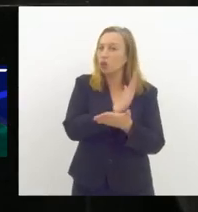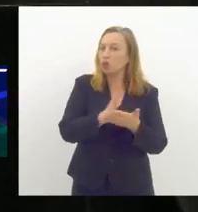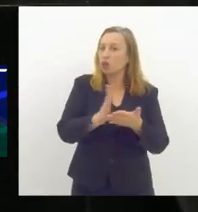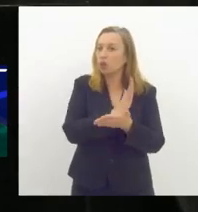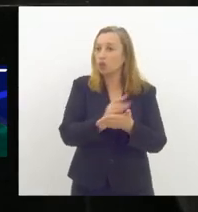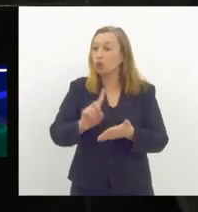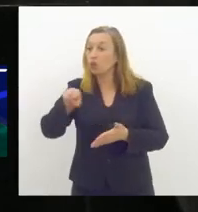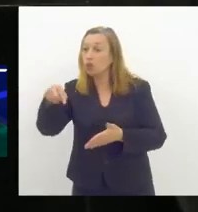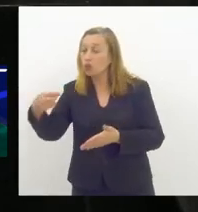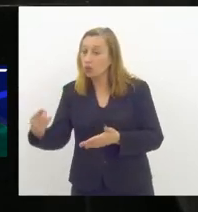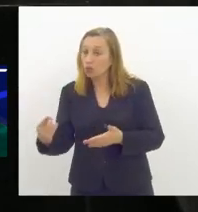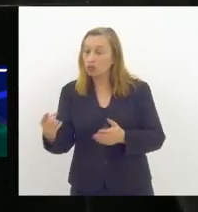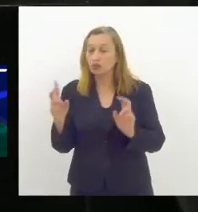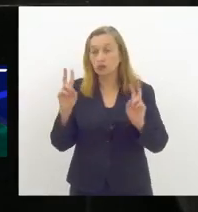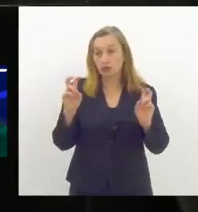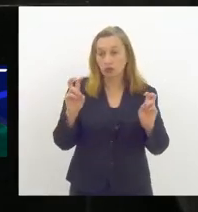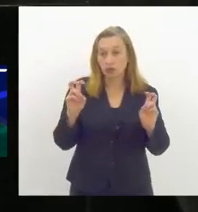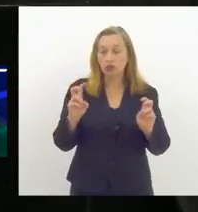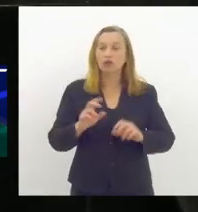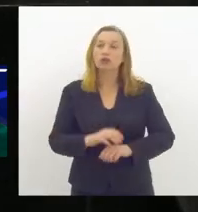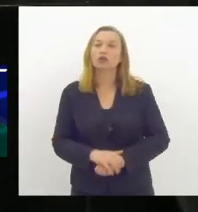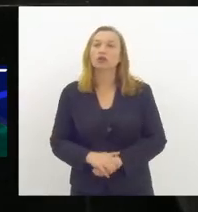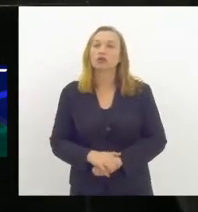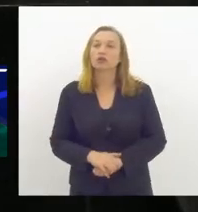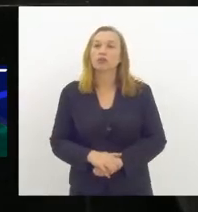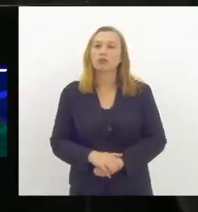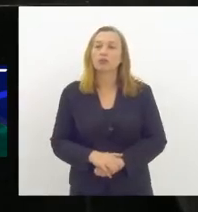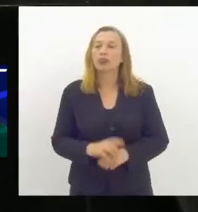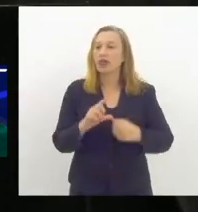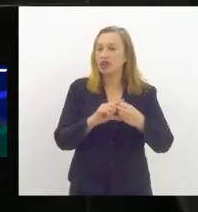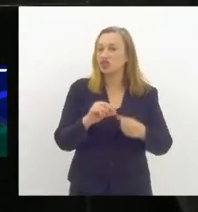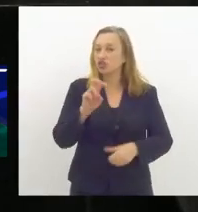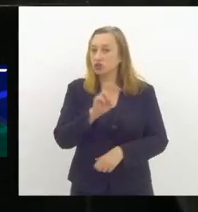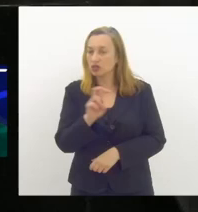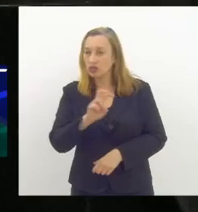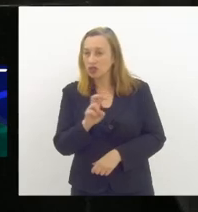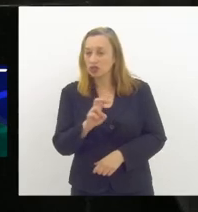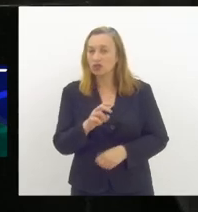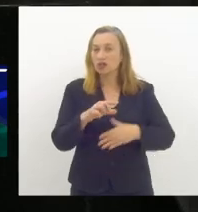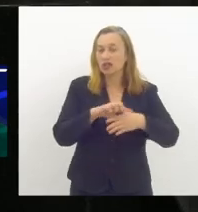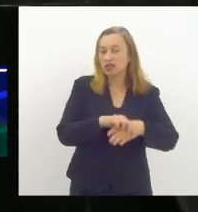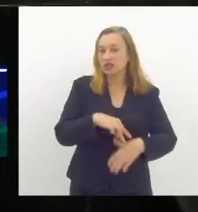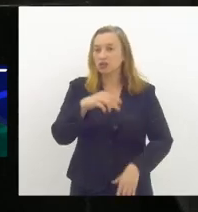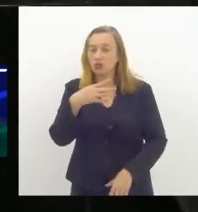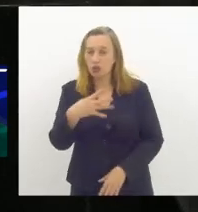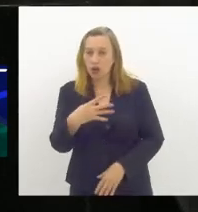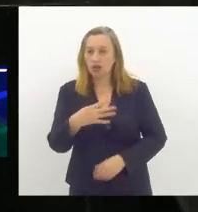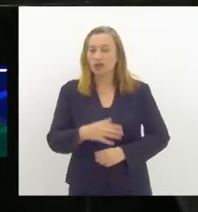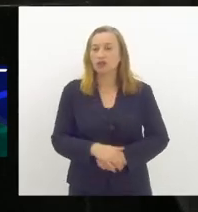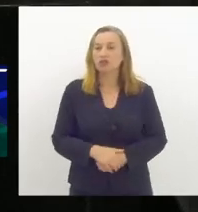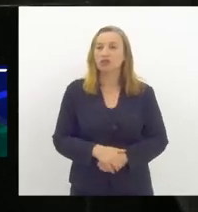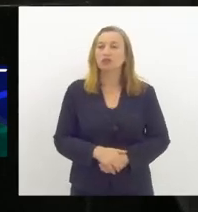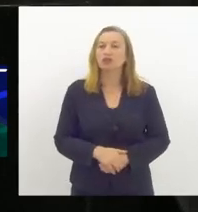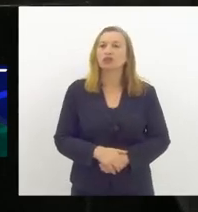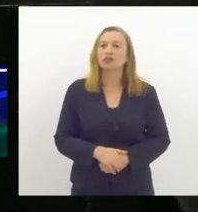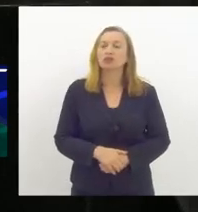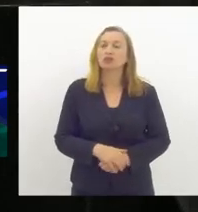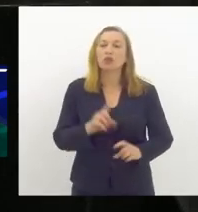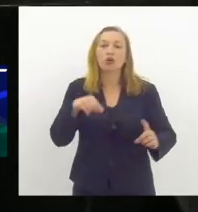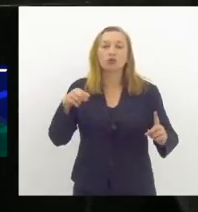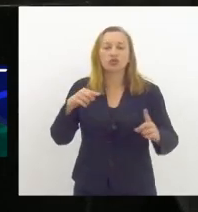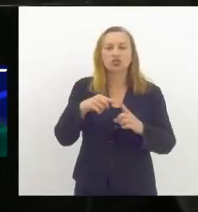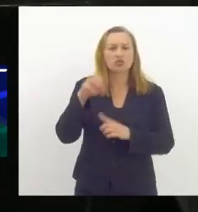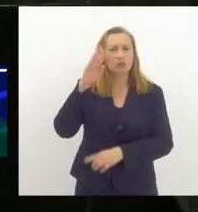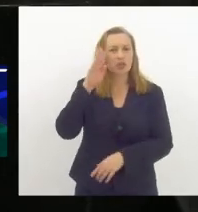outros dispositivos como por exemplo em seu artigo 3º inciso quarto que coloca como